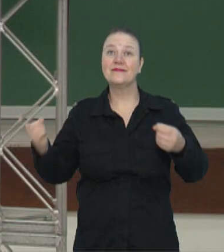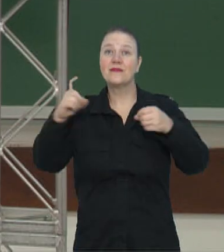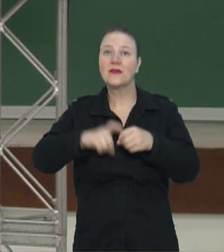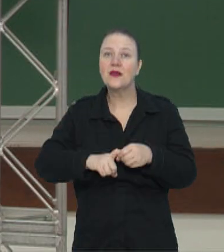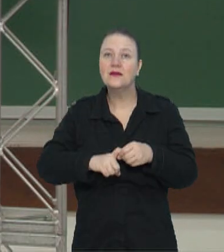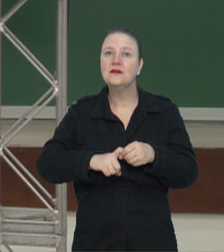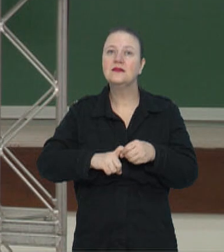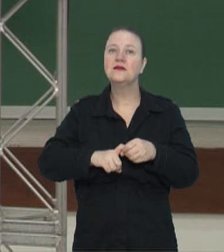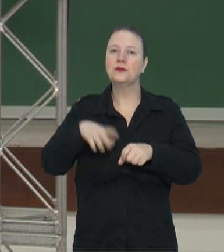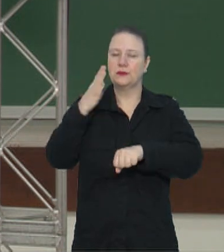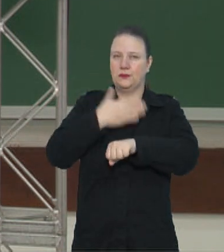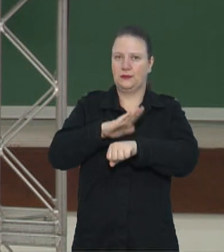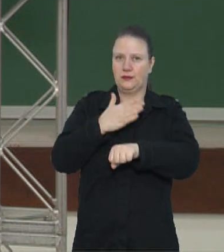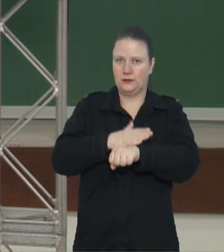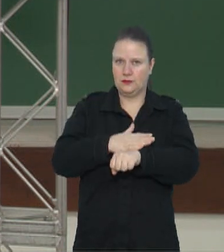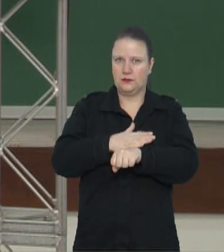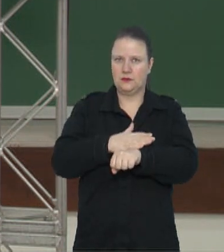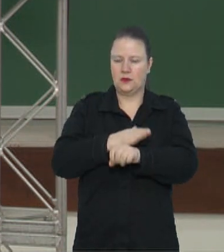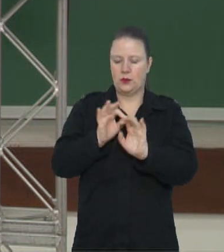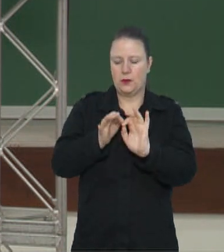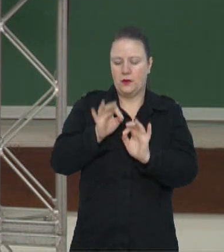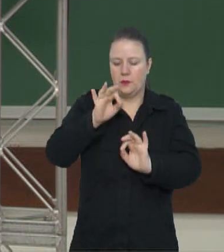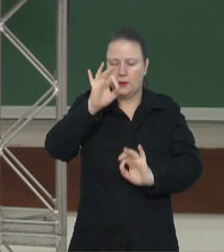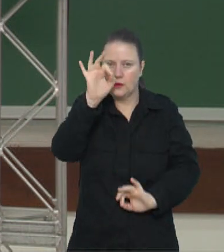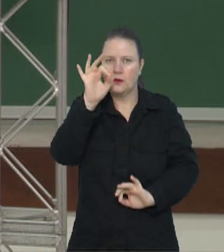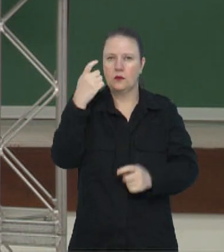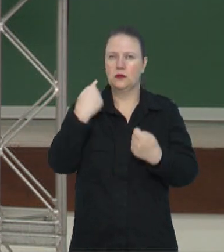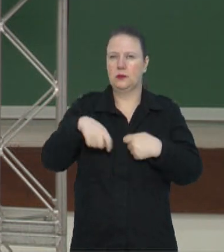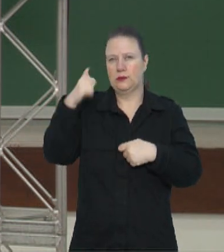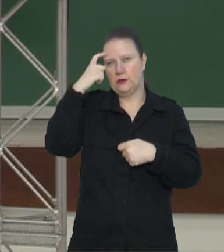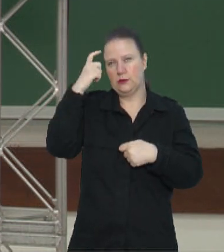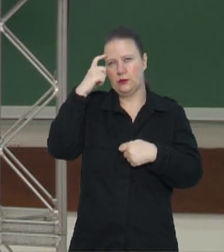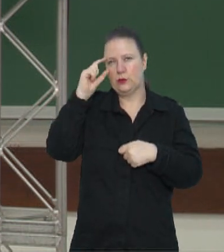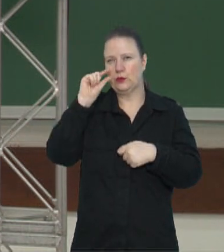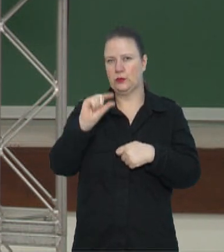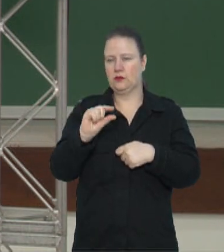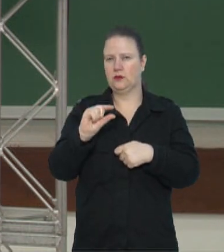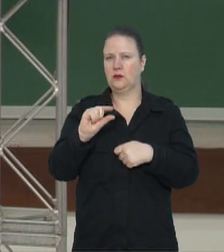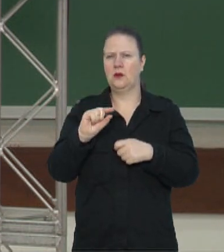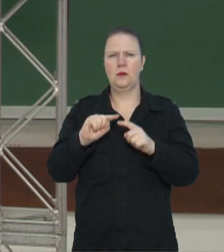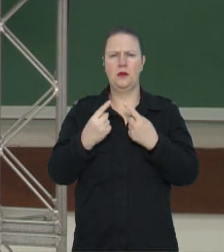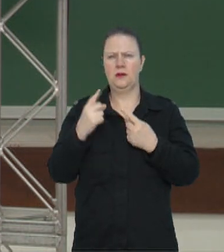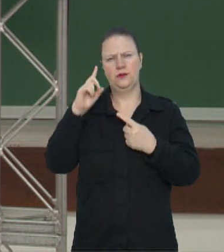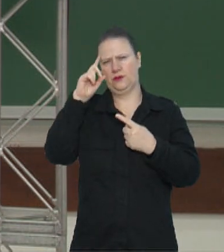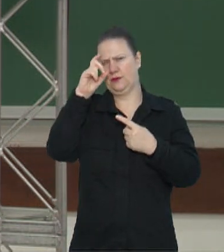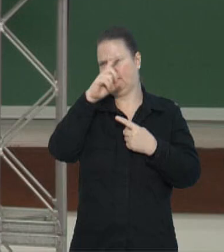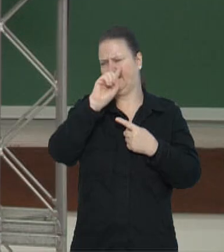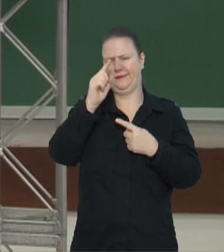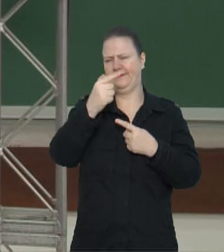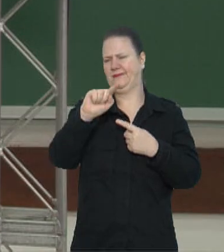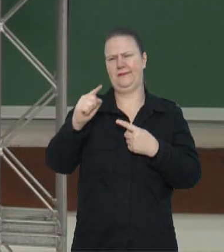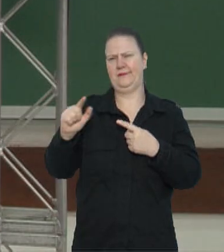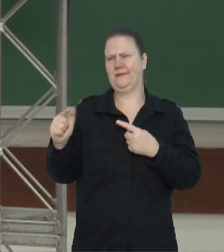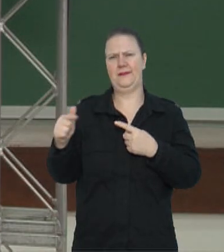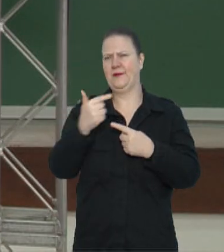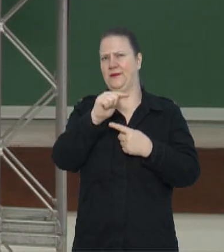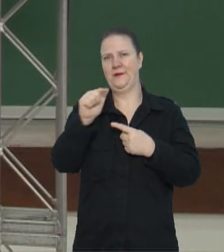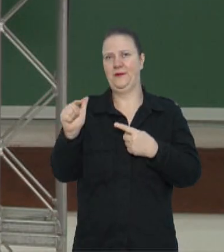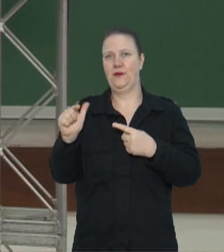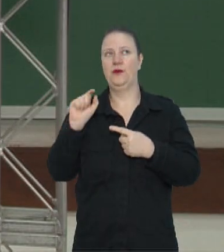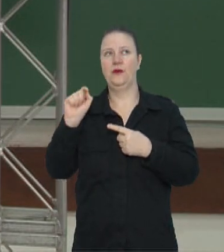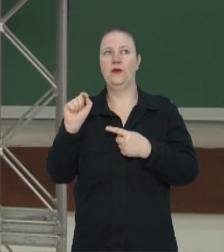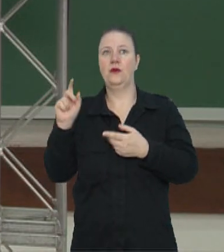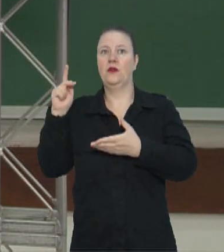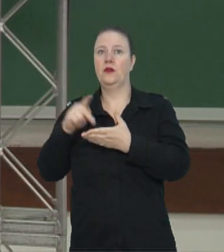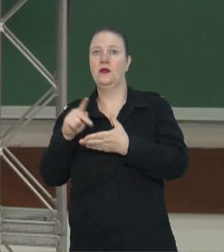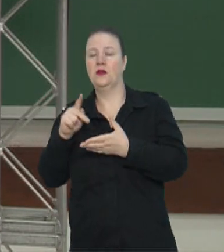Voltamos então com o exercício, era um pouquinho mais longo, tinha que pensar um pouquinho ali, mas nada muito difícil, né? O que que é verdadeiro